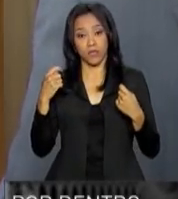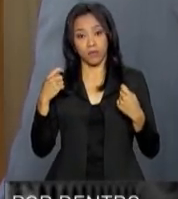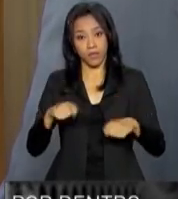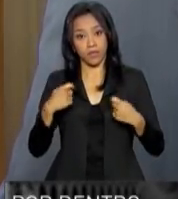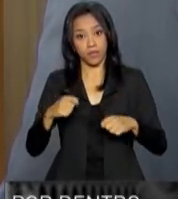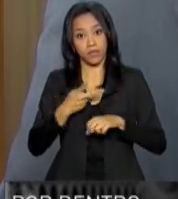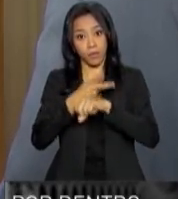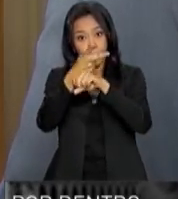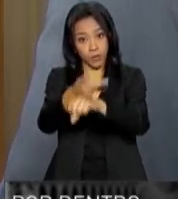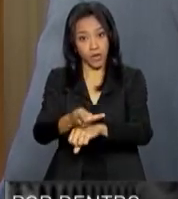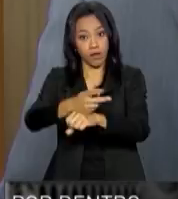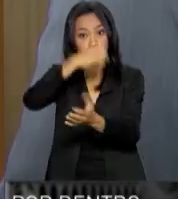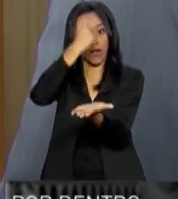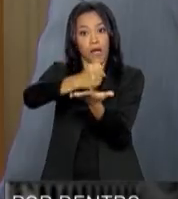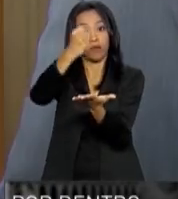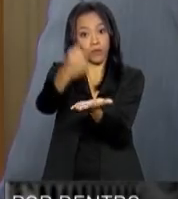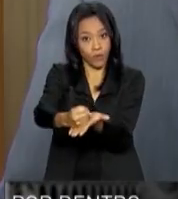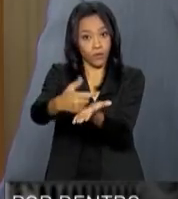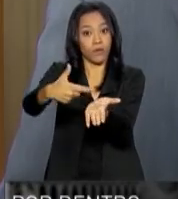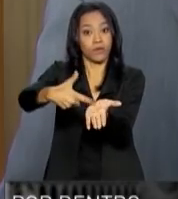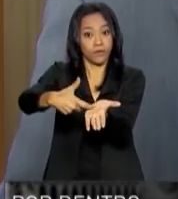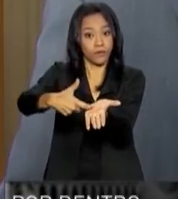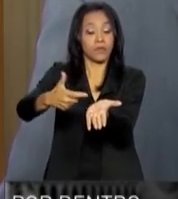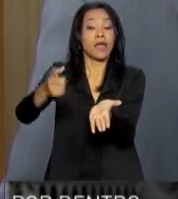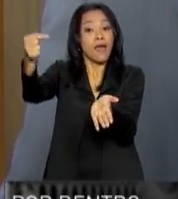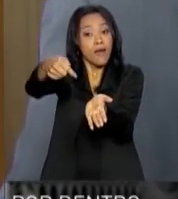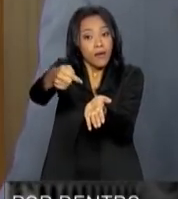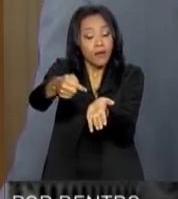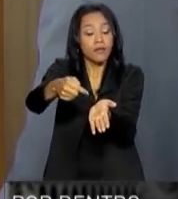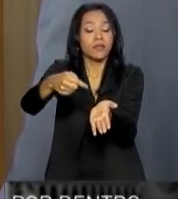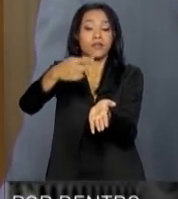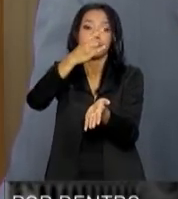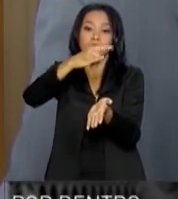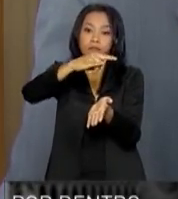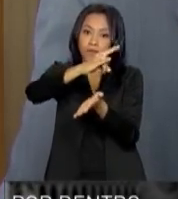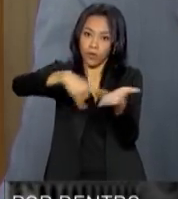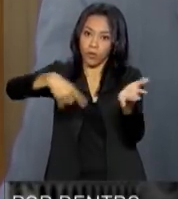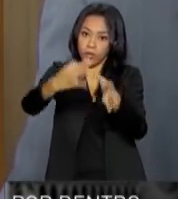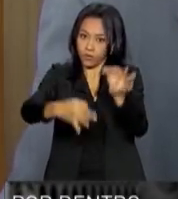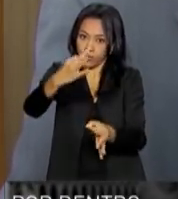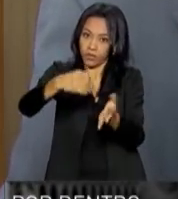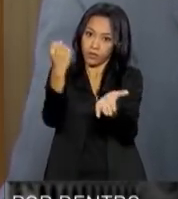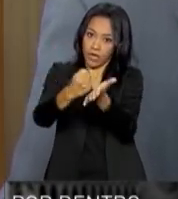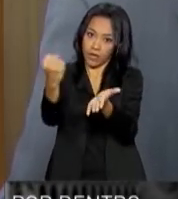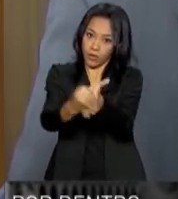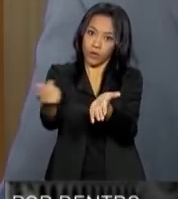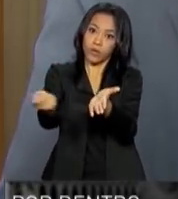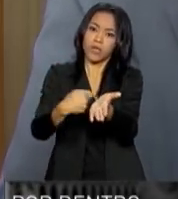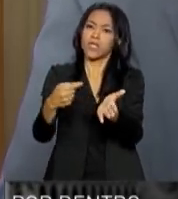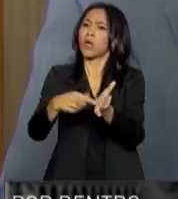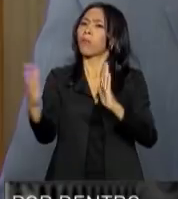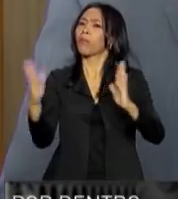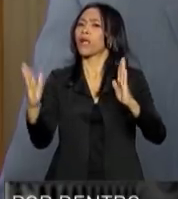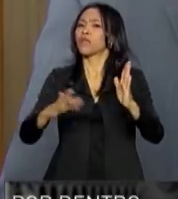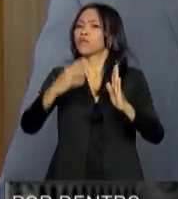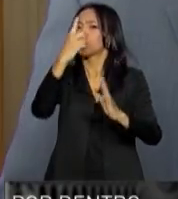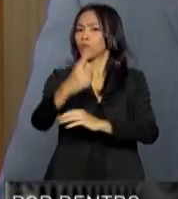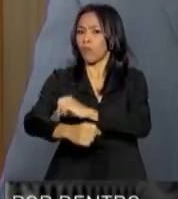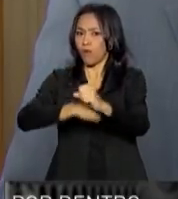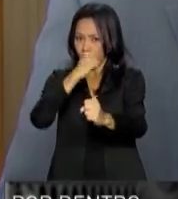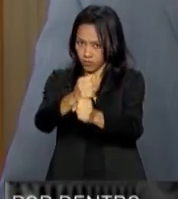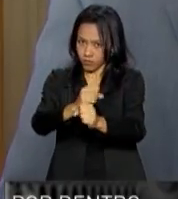cartorais essas preocupações específicas levando para o inss ela dá um prazo maior normalmente um ano pra vocês e procurador em